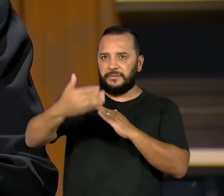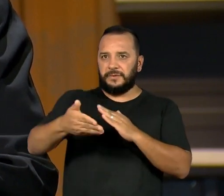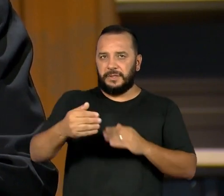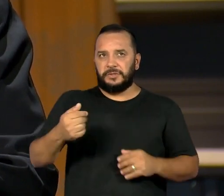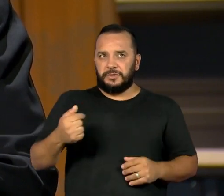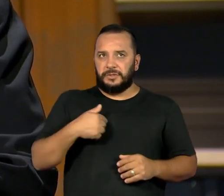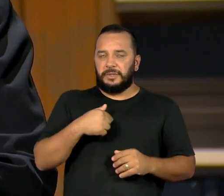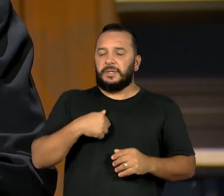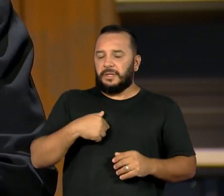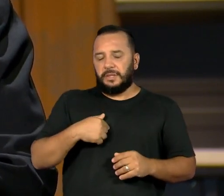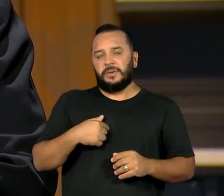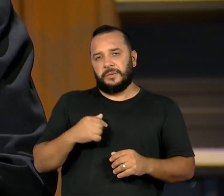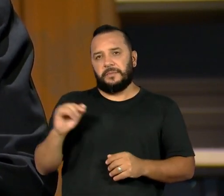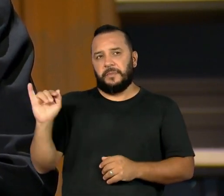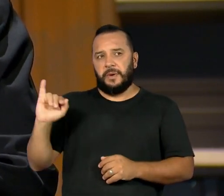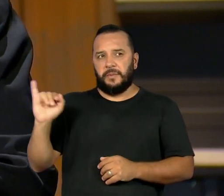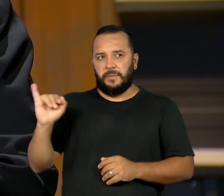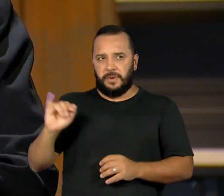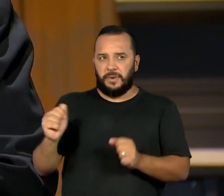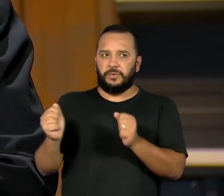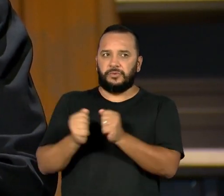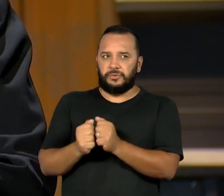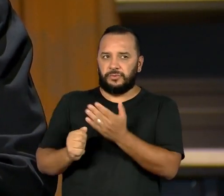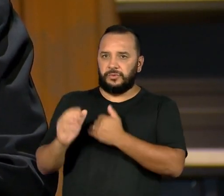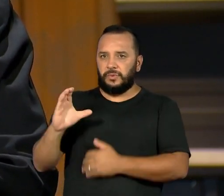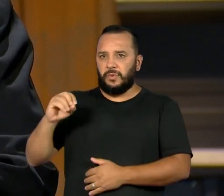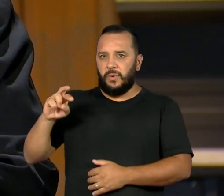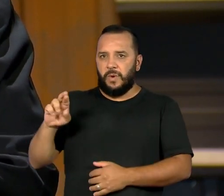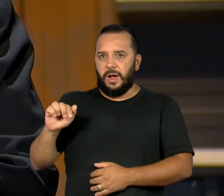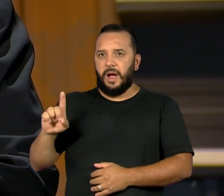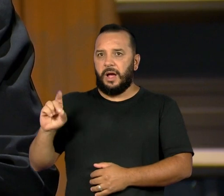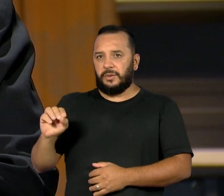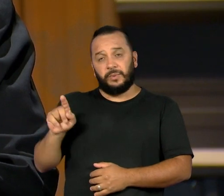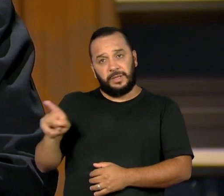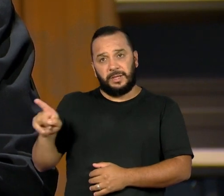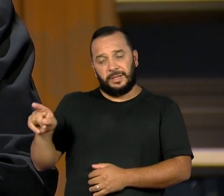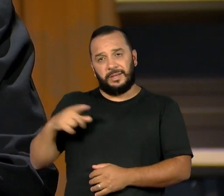irmão, Conrado. Eu estava indo levar ele numa